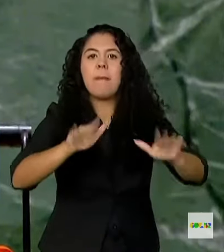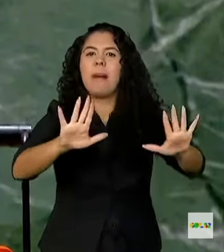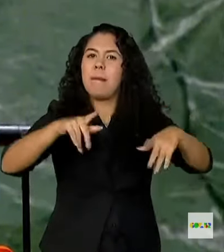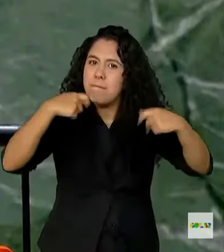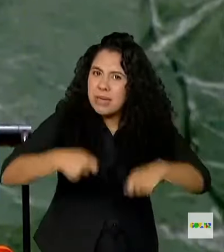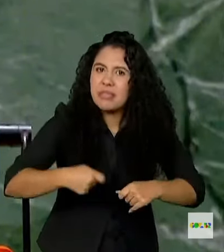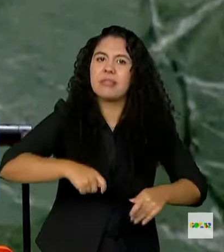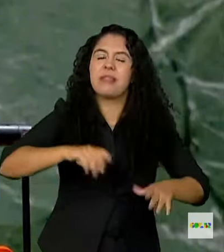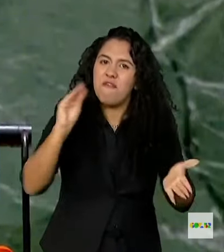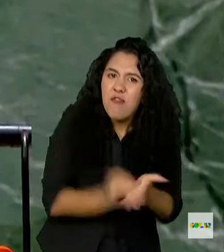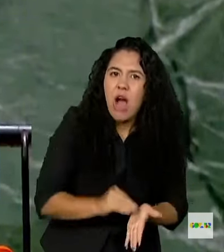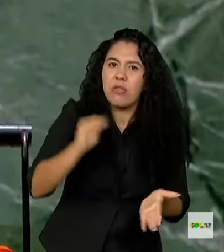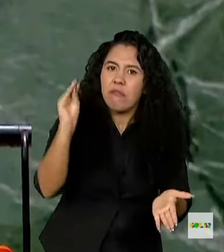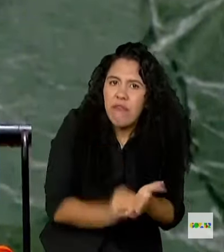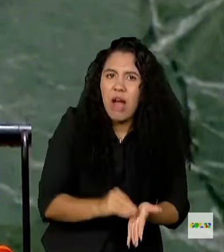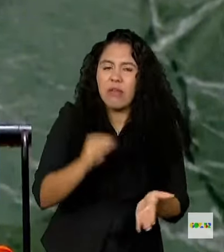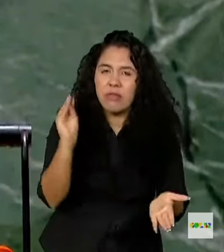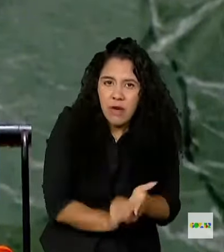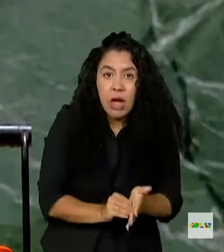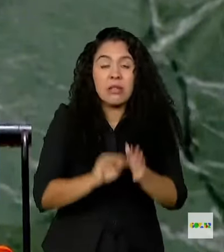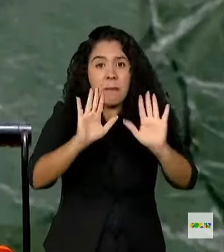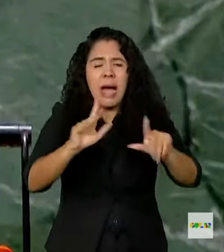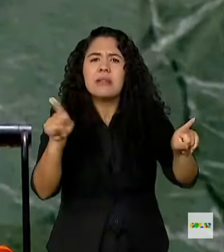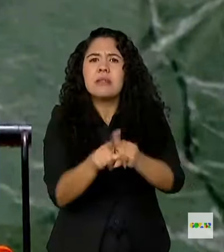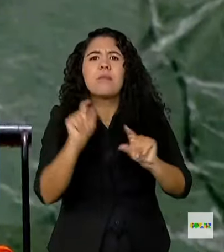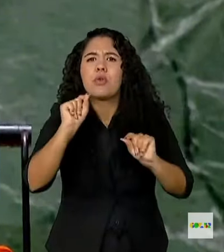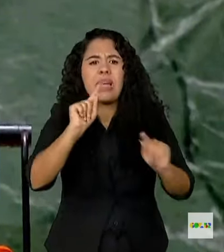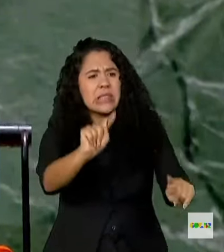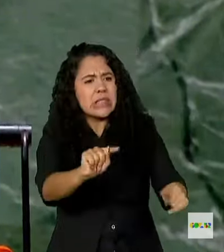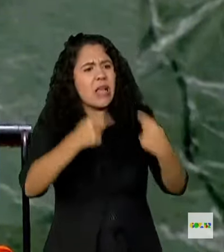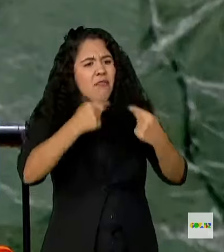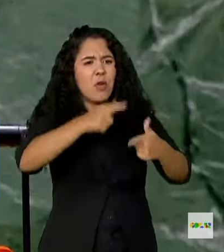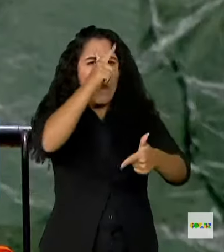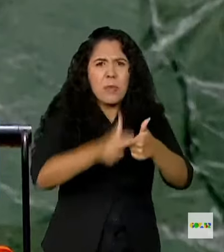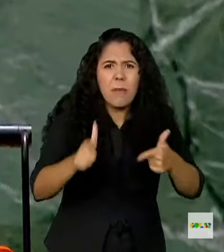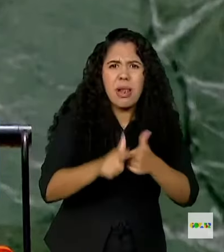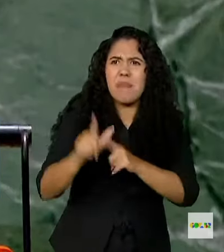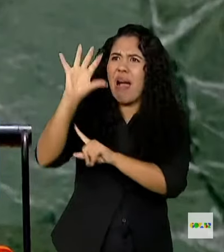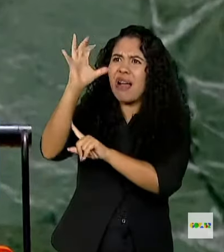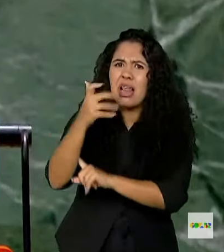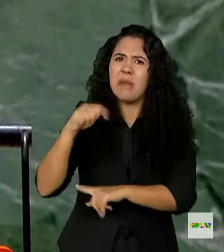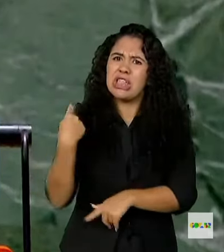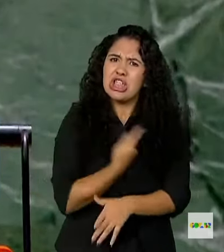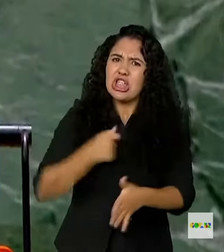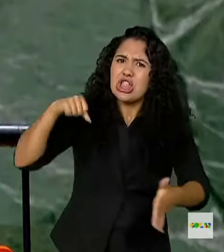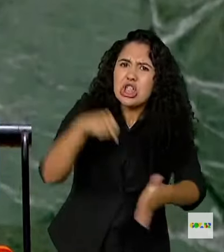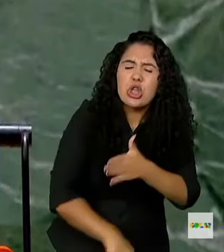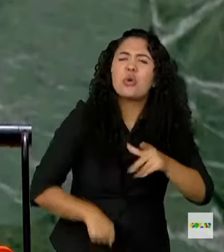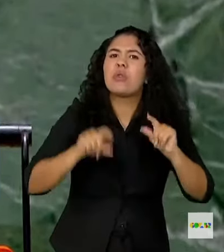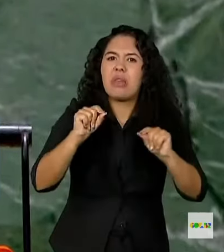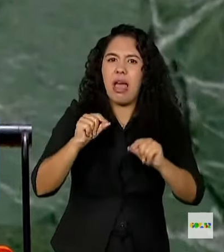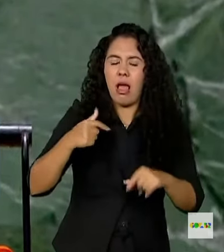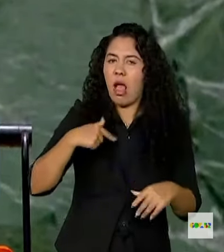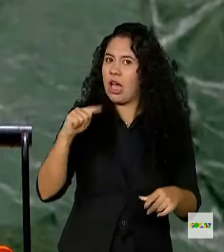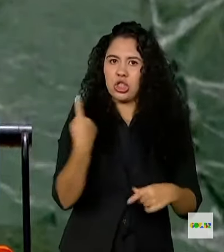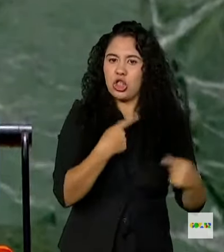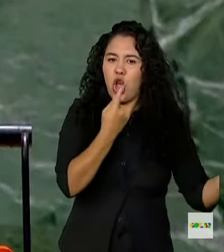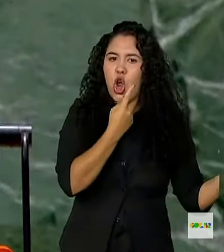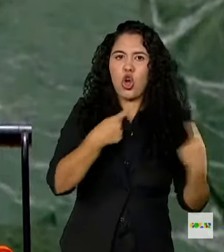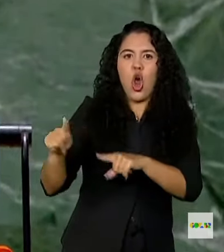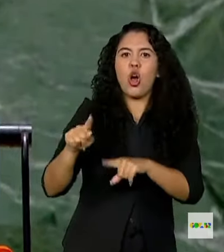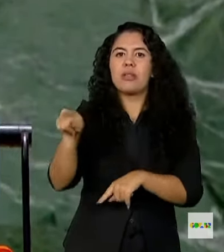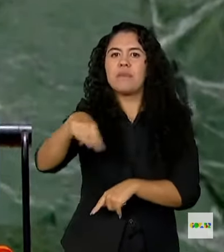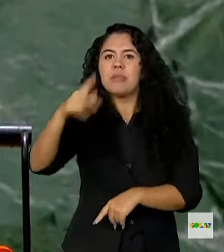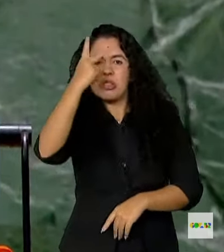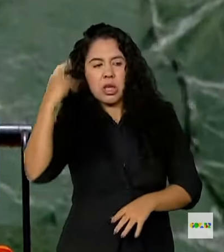fazer muito mais. Além de enfrentar o desafio da crise climática, lutamos contra quem lucra com a degradação